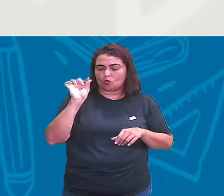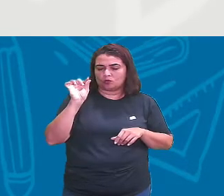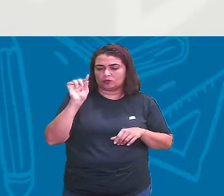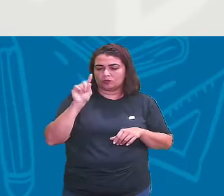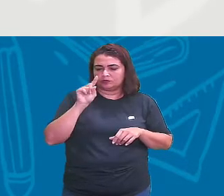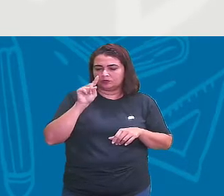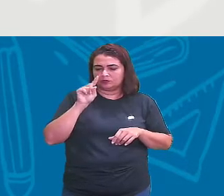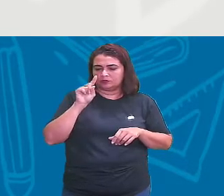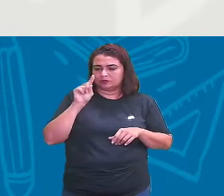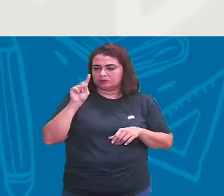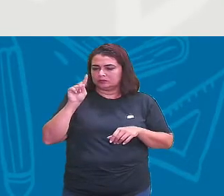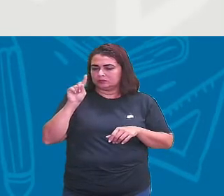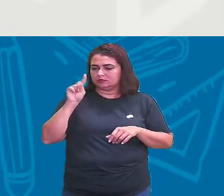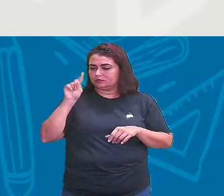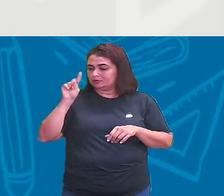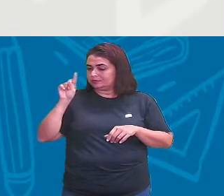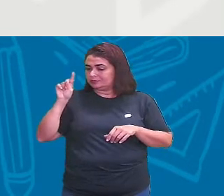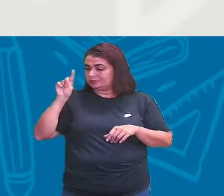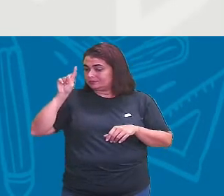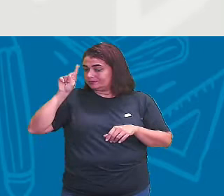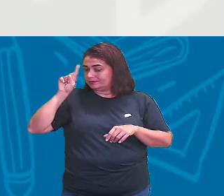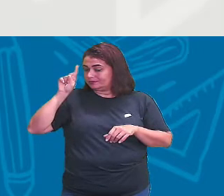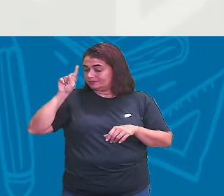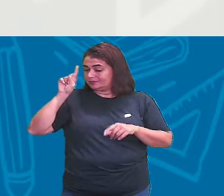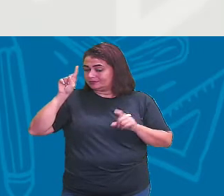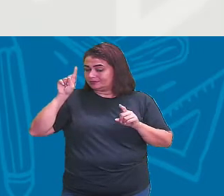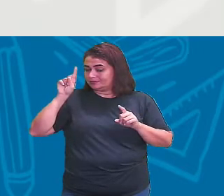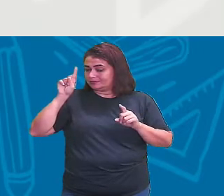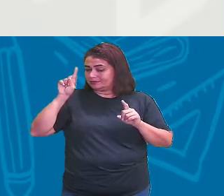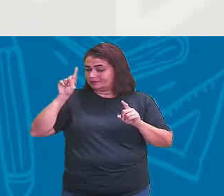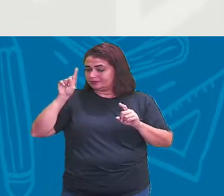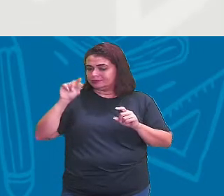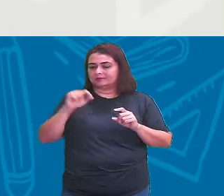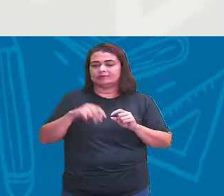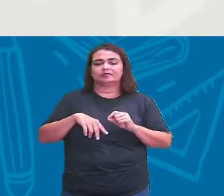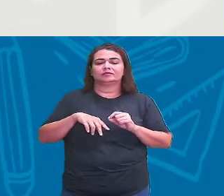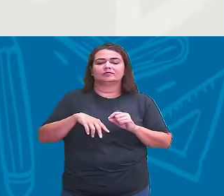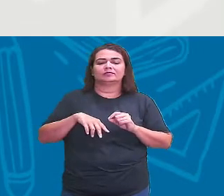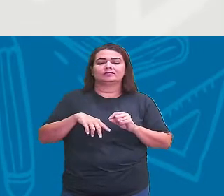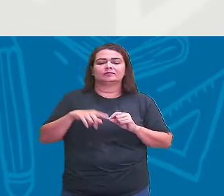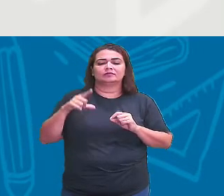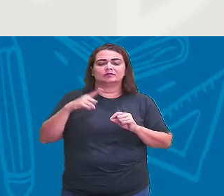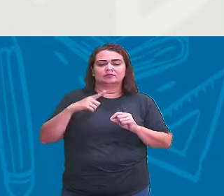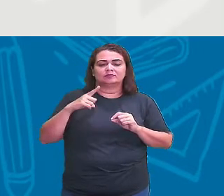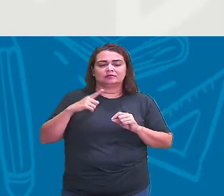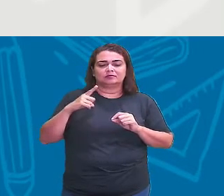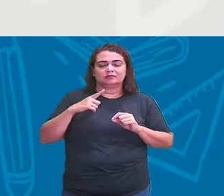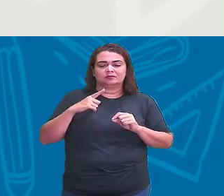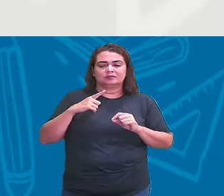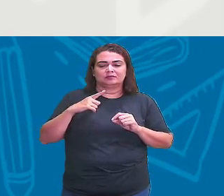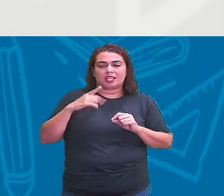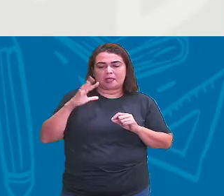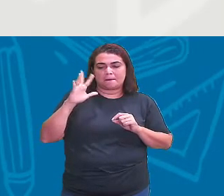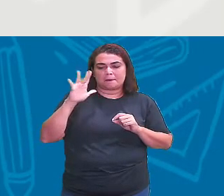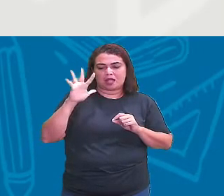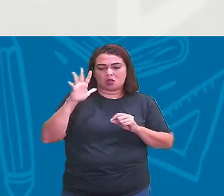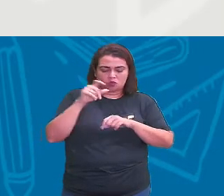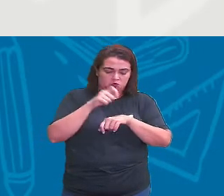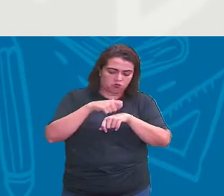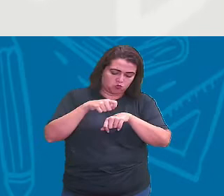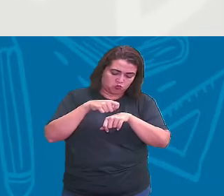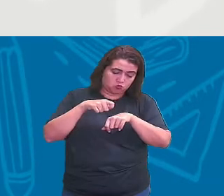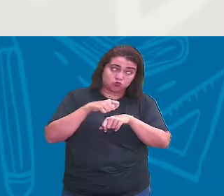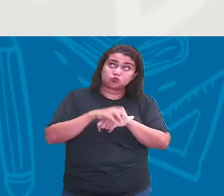do lado de lá, que ela tem um risquinho mais fino, elas são letras escritas por uma mão, tá certo? A